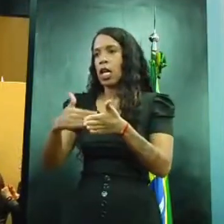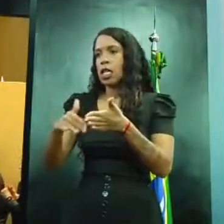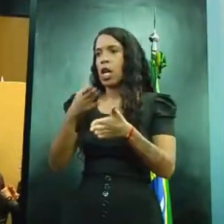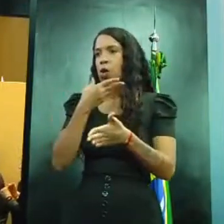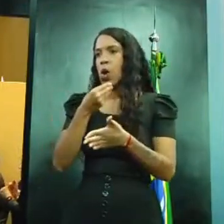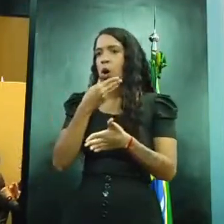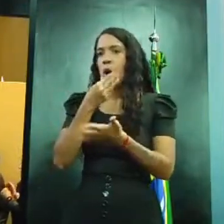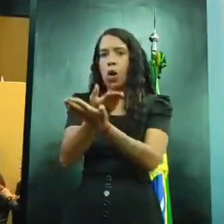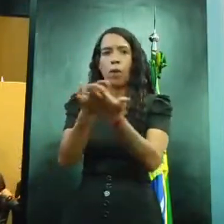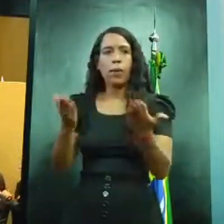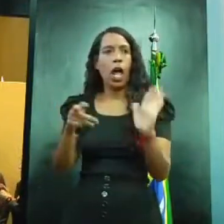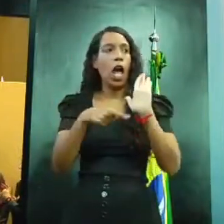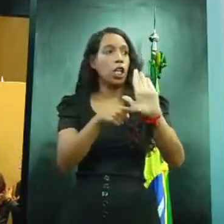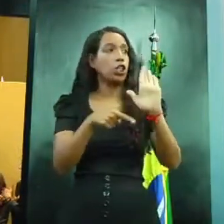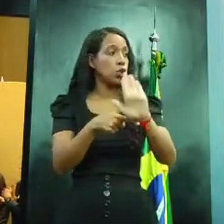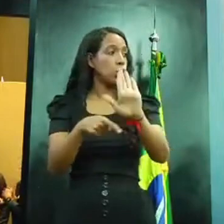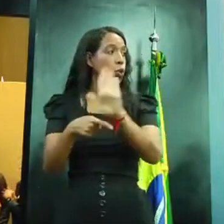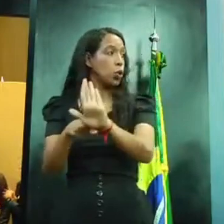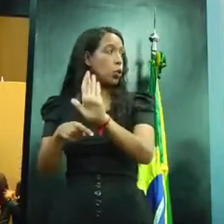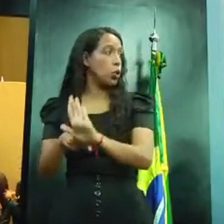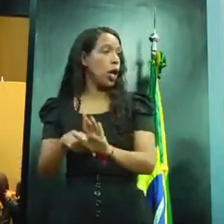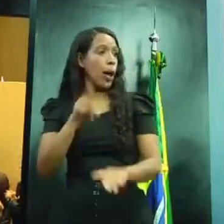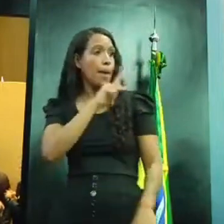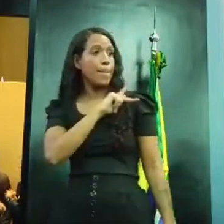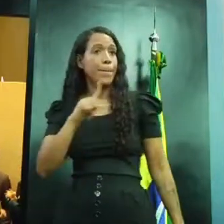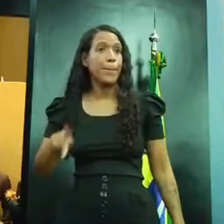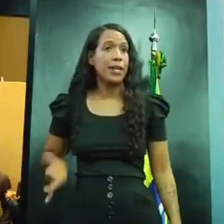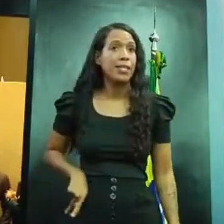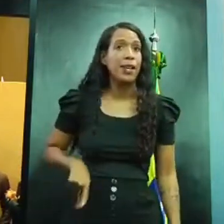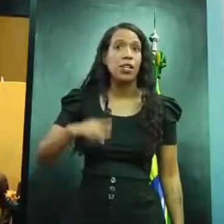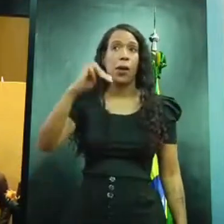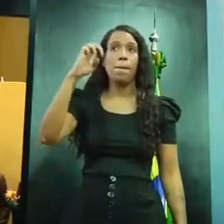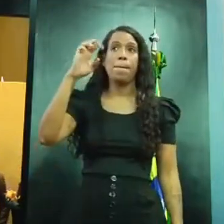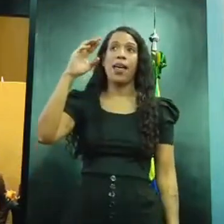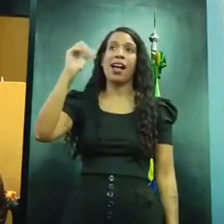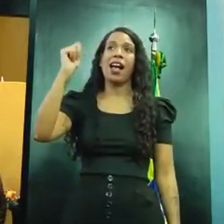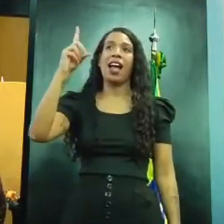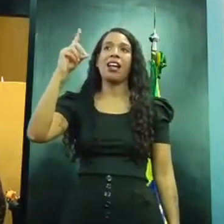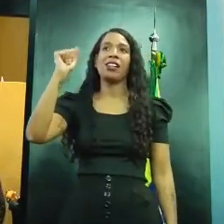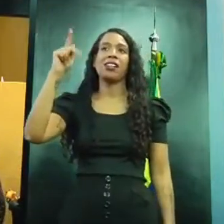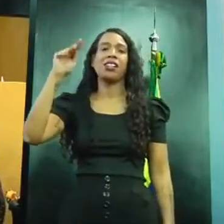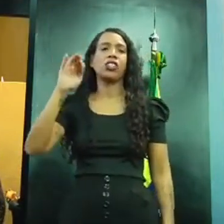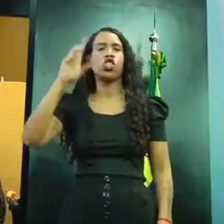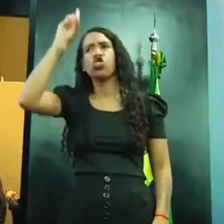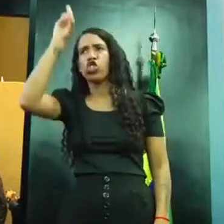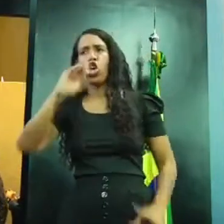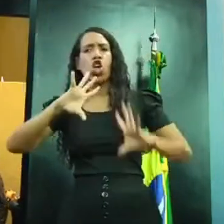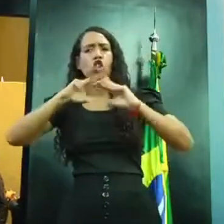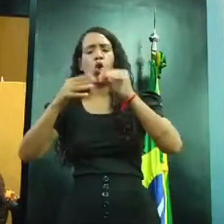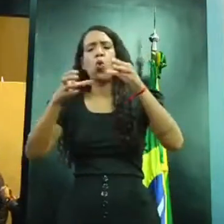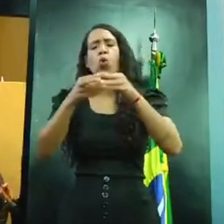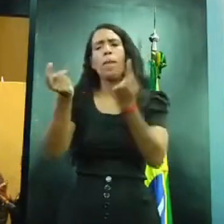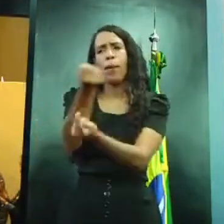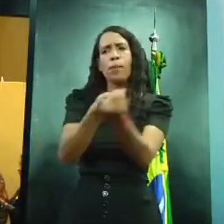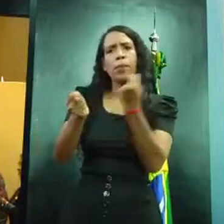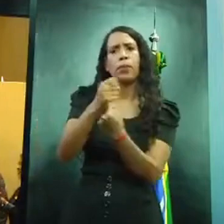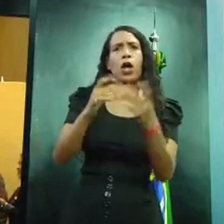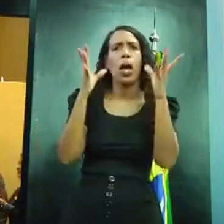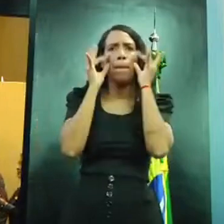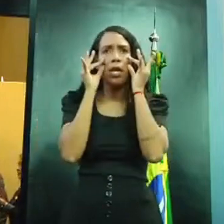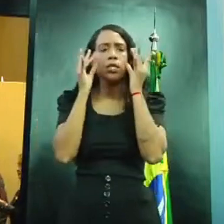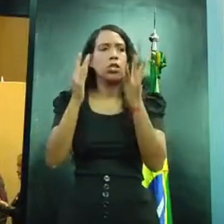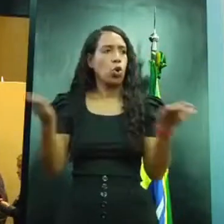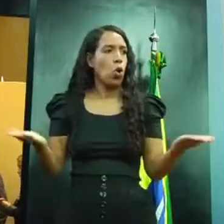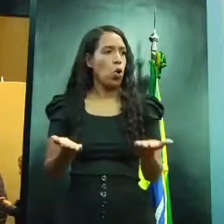Wallace, vamos ajudar o presidente Mercadante, o diretor Gordon, toda a equipe econômica que está aqui